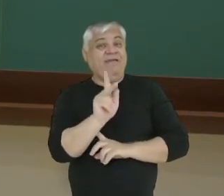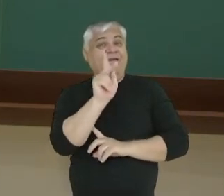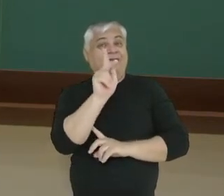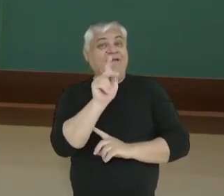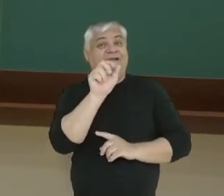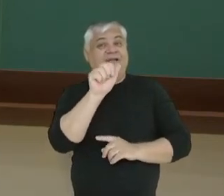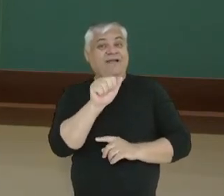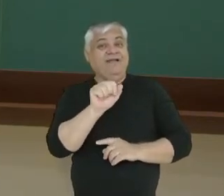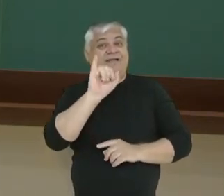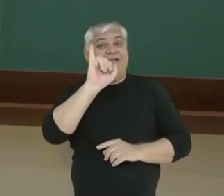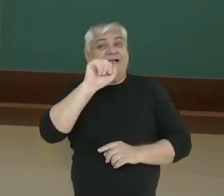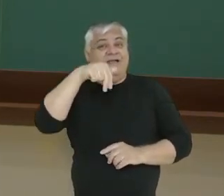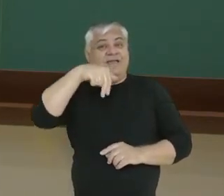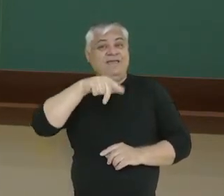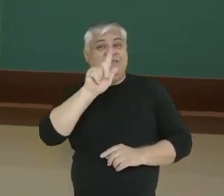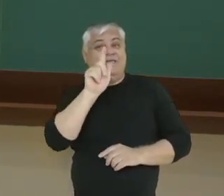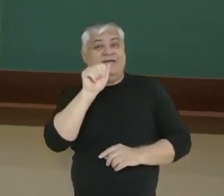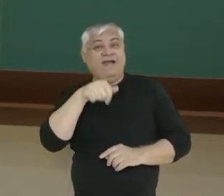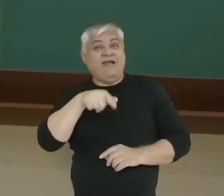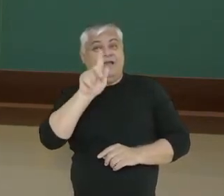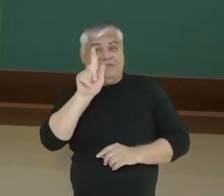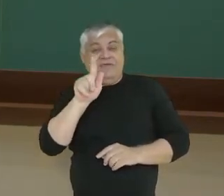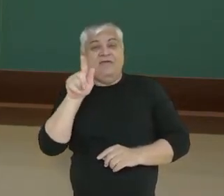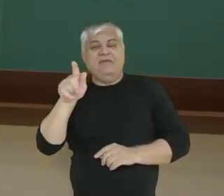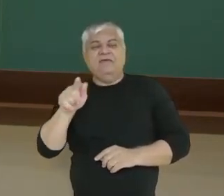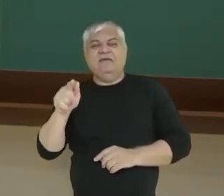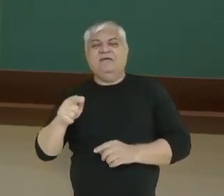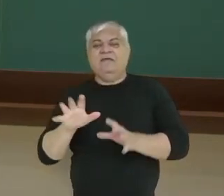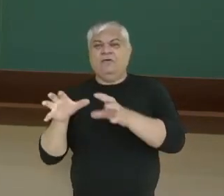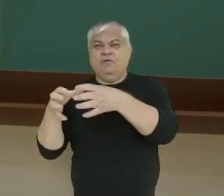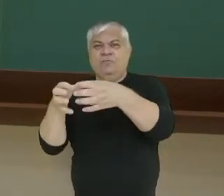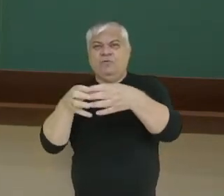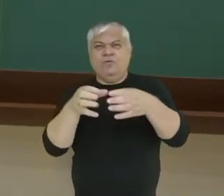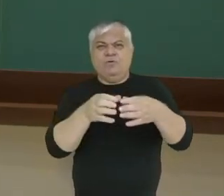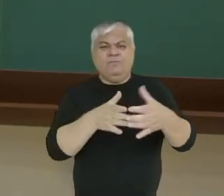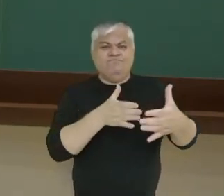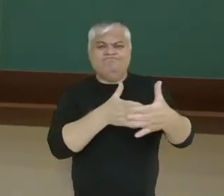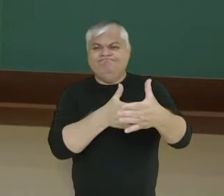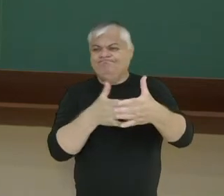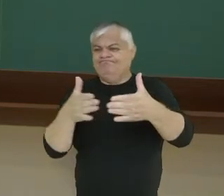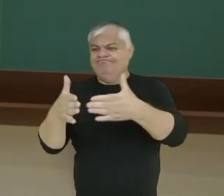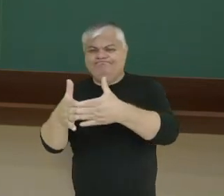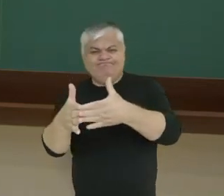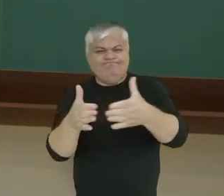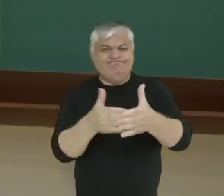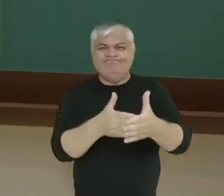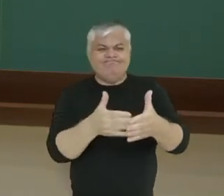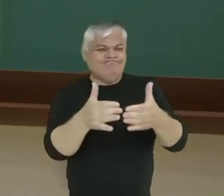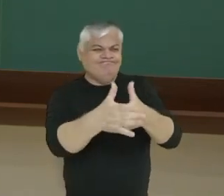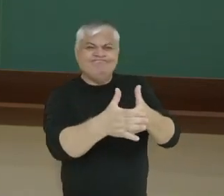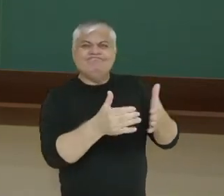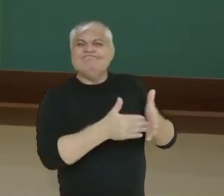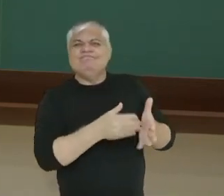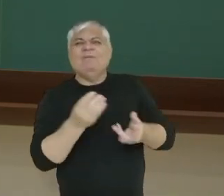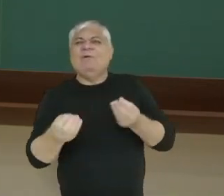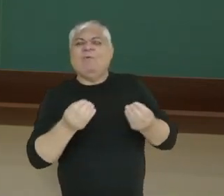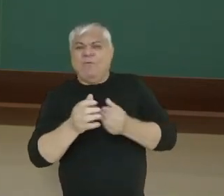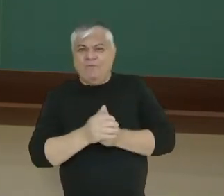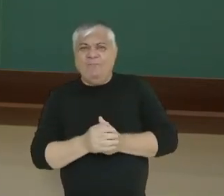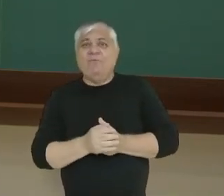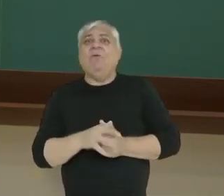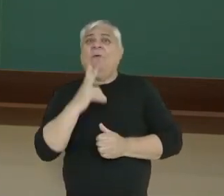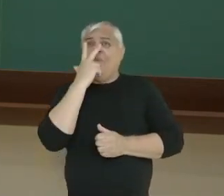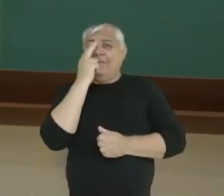vão entrar em conflito. Porque esses aldeamentos, eles delimitavam as terras e colocavam uma imposição de